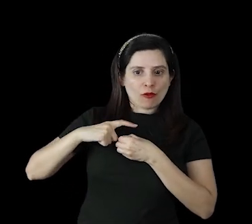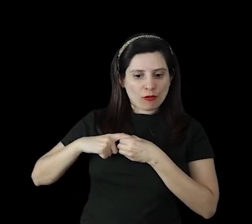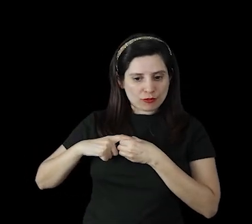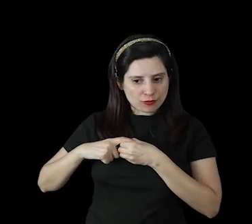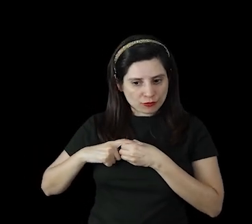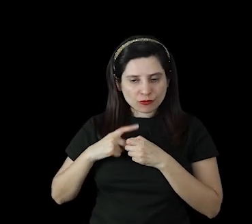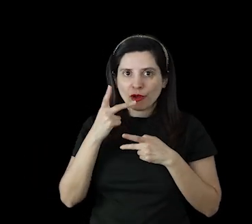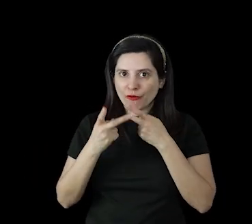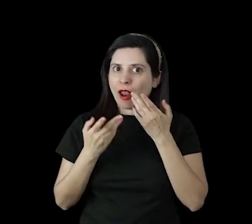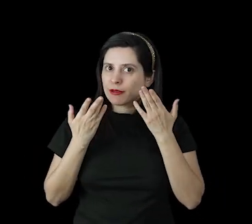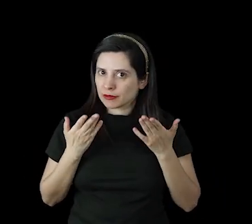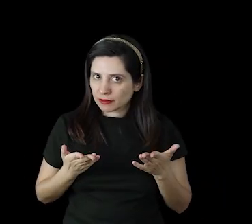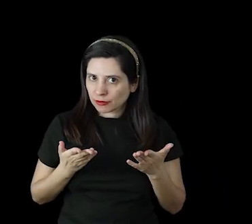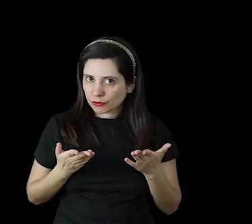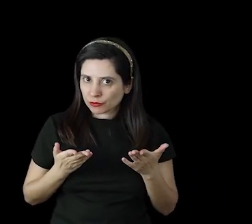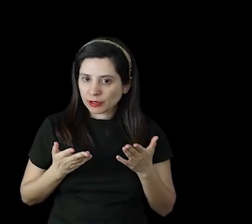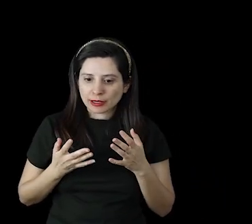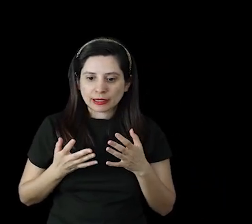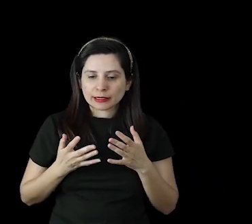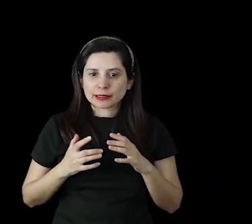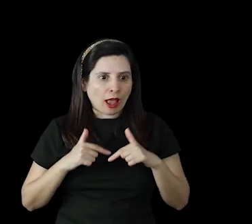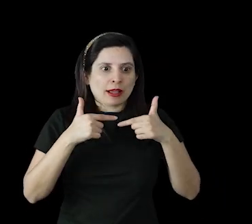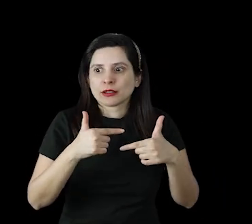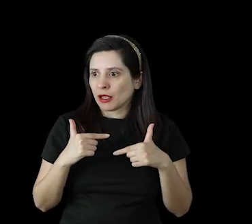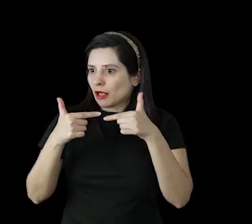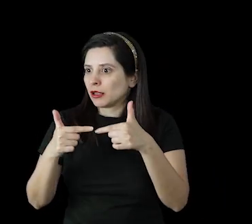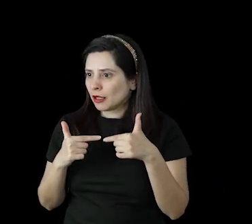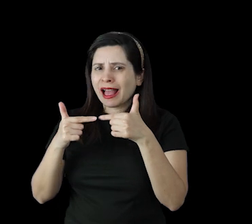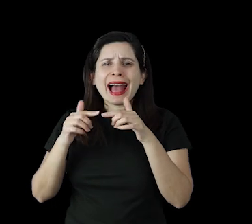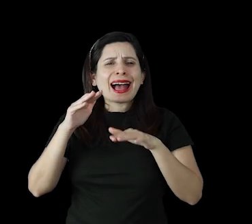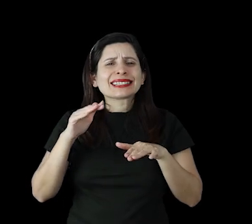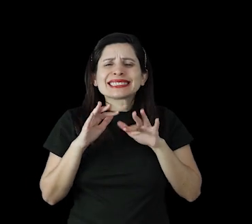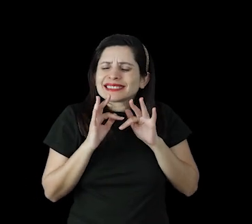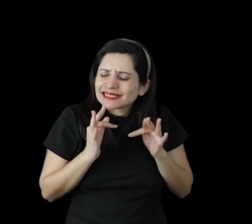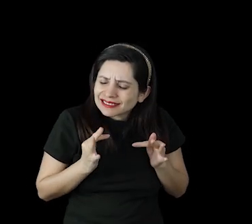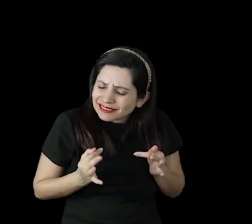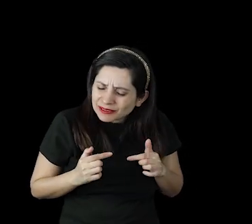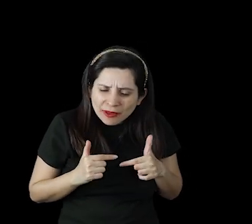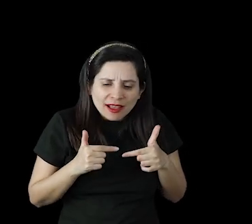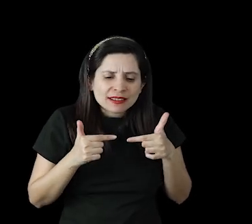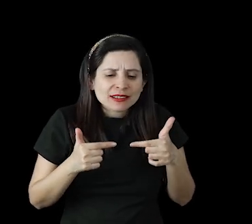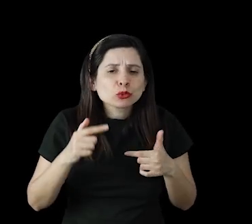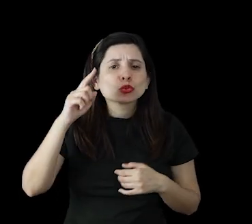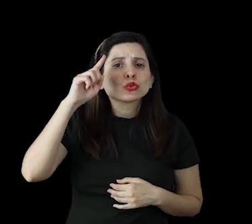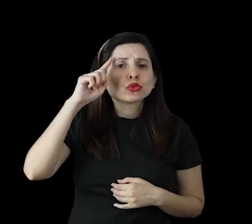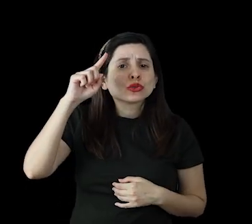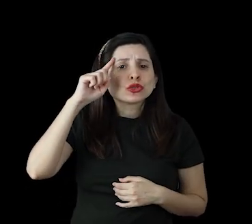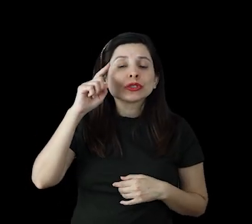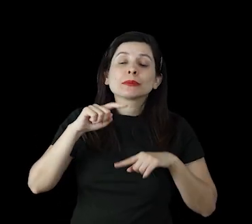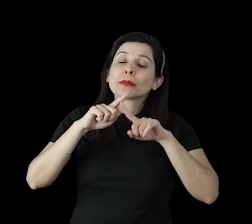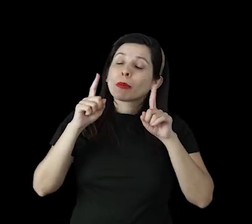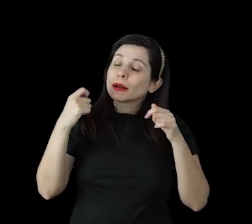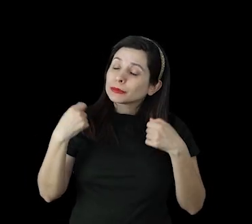a falar disso, que sejam grandes ações. Às vezes pequenas ações, ações cotidianas, mas eu preciso